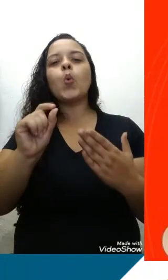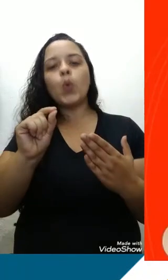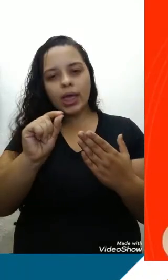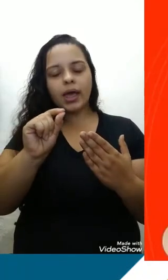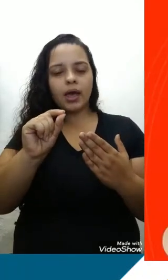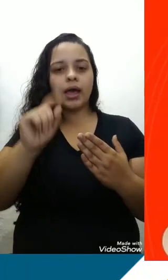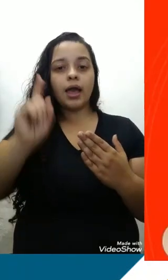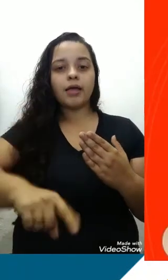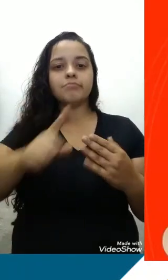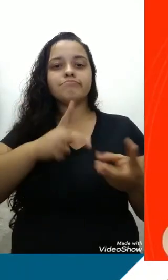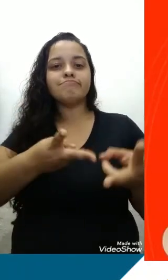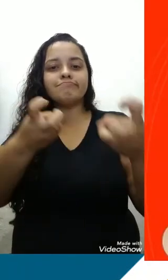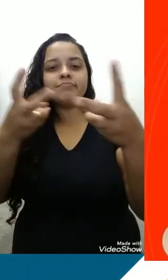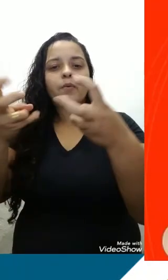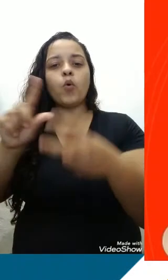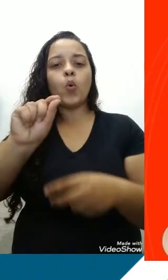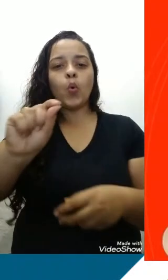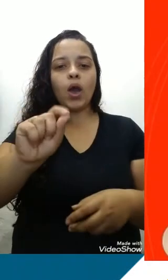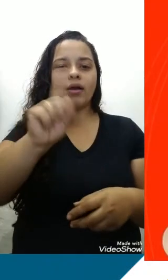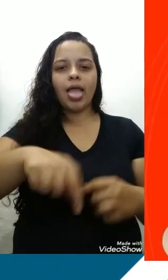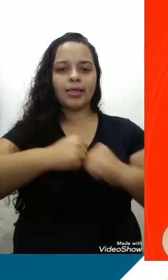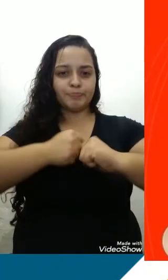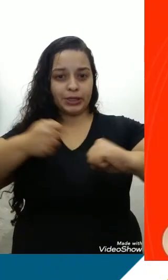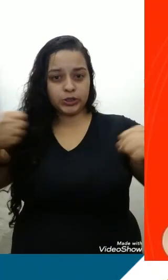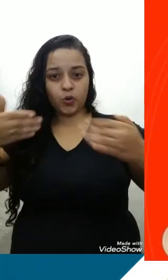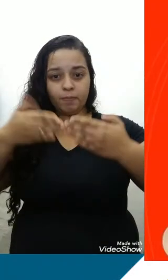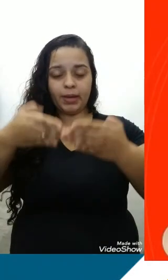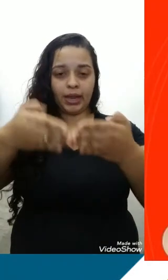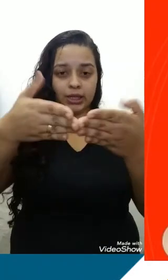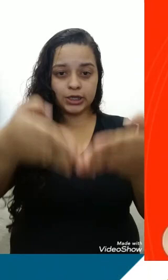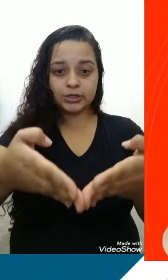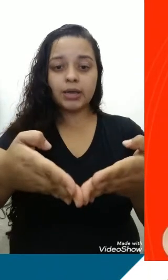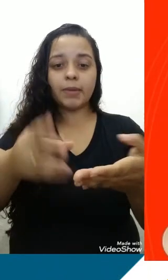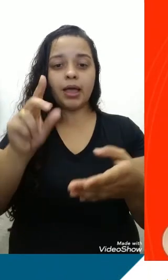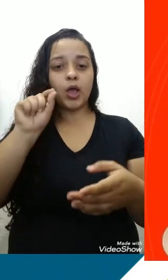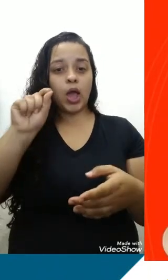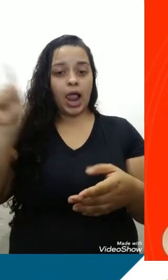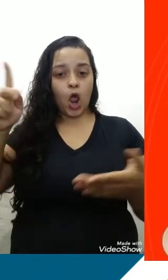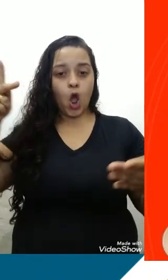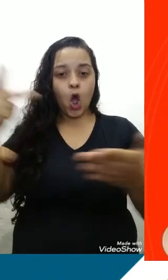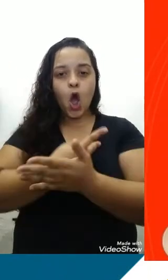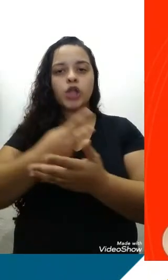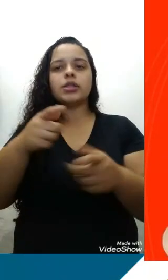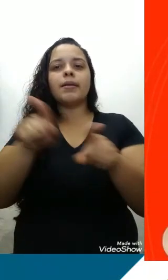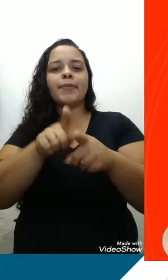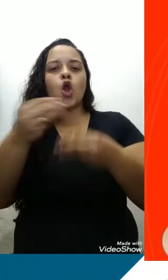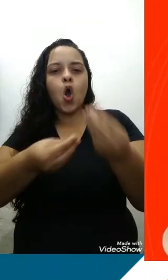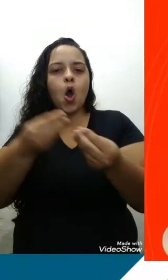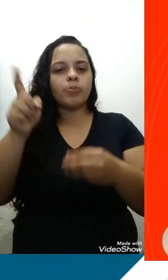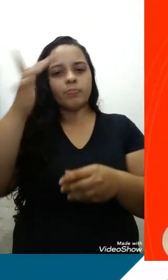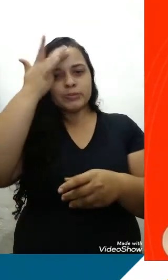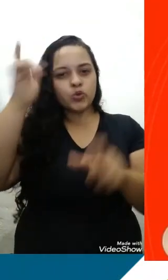que a expansão marítima, né, quando ela ocorre, e a forma como os europeus vão se dirigir para